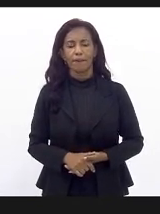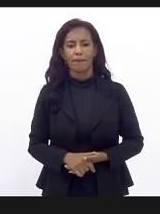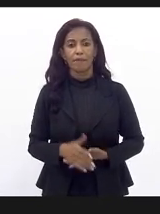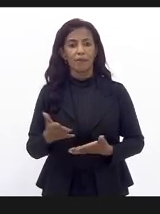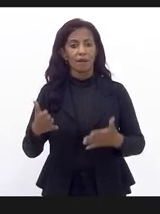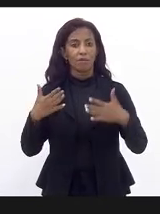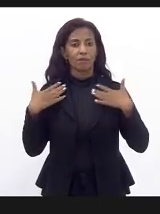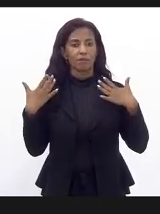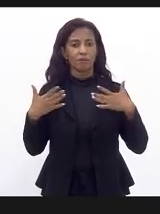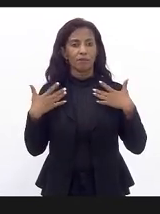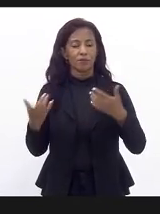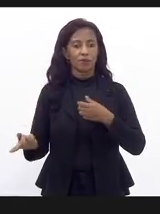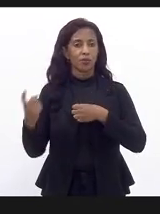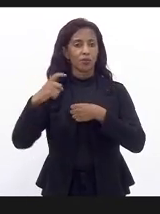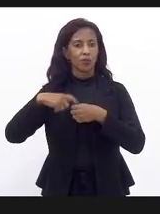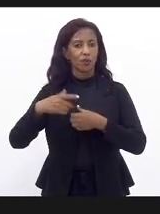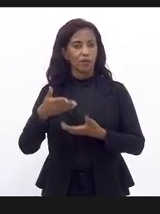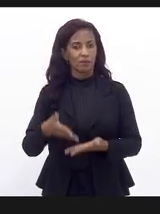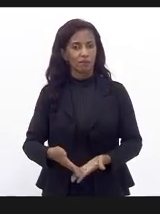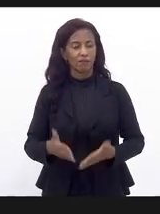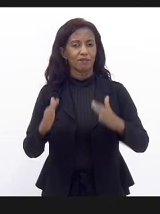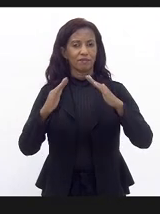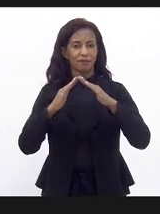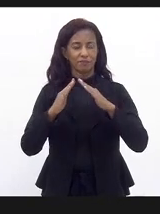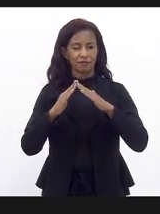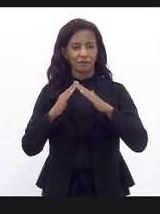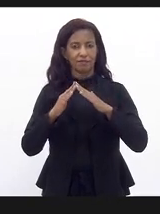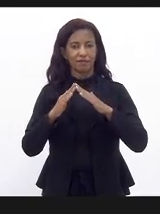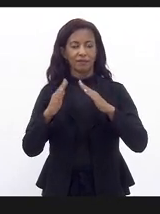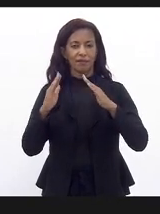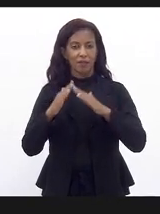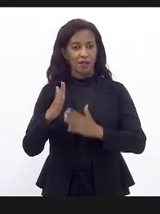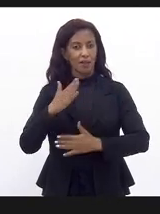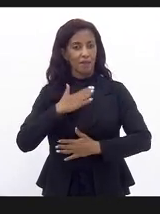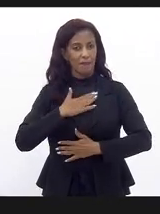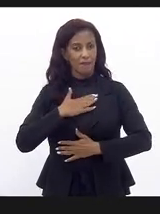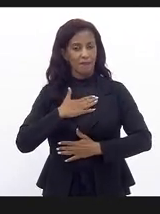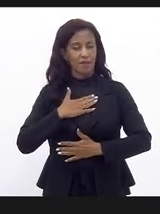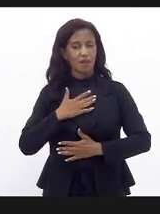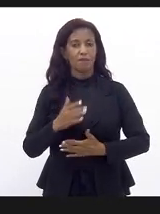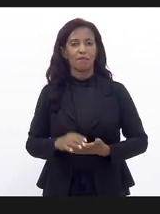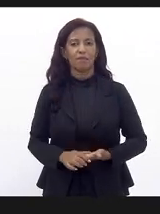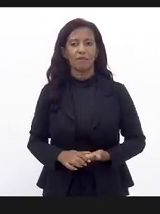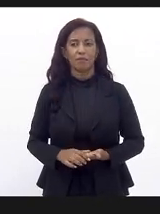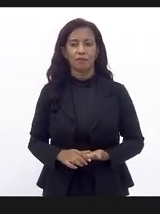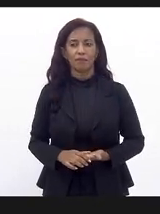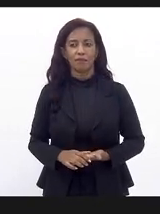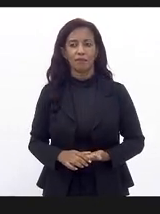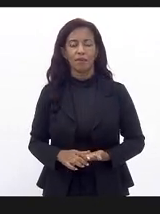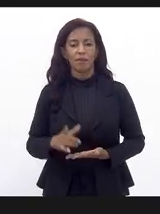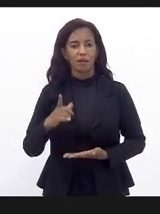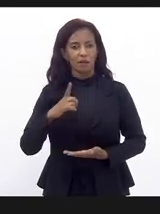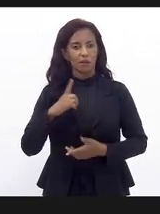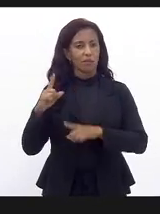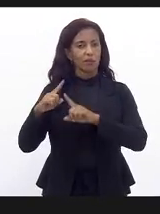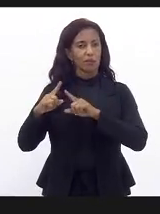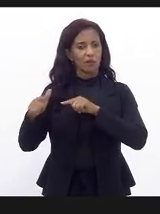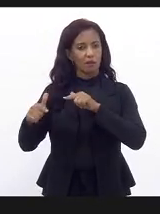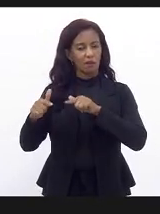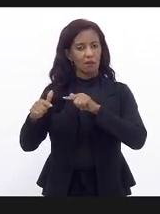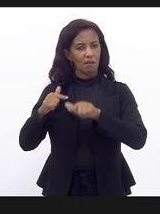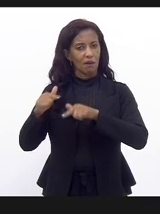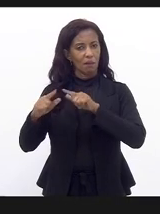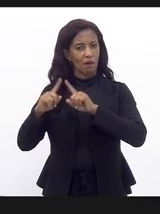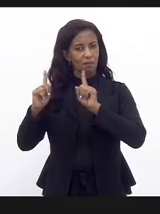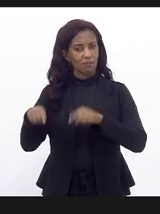muita alegria que retornei aqui a esta casa, que é uma casa minha de origem, por ser servidora dela,